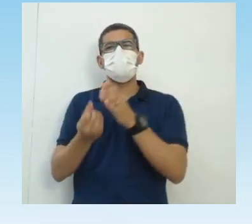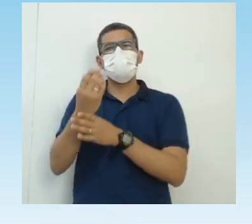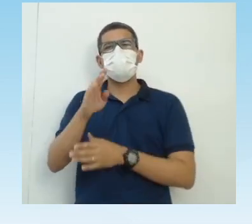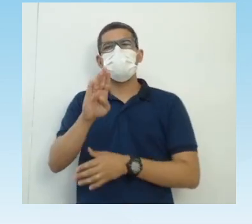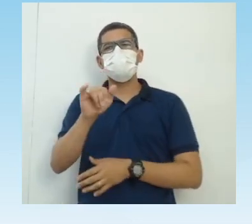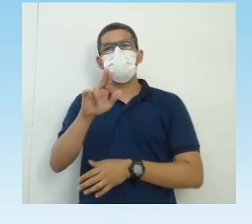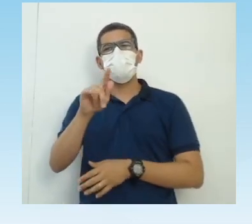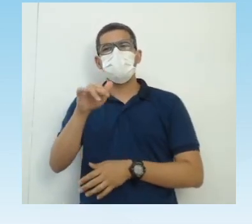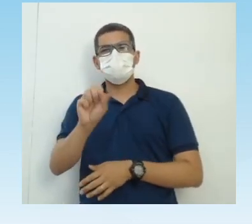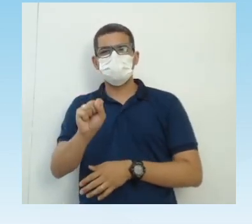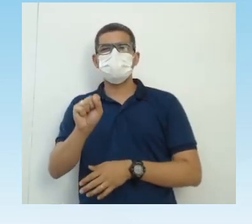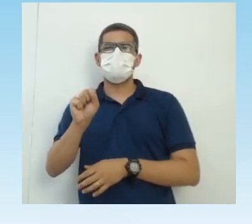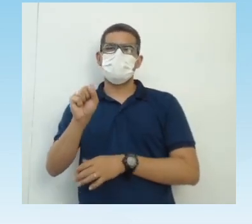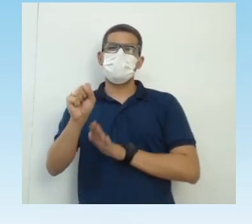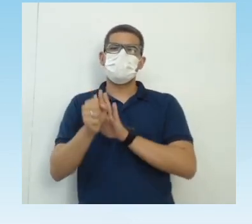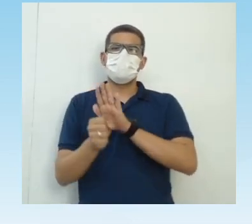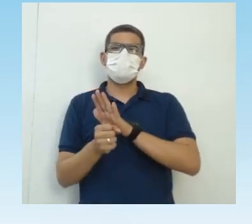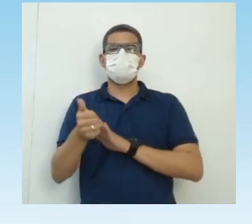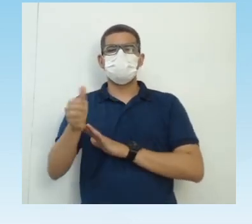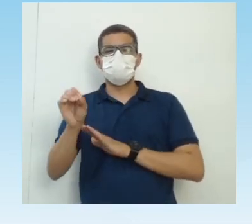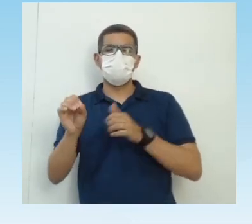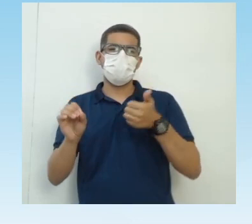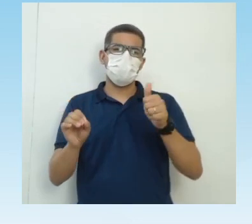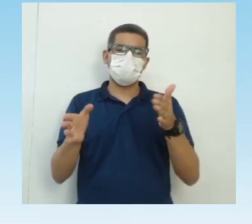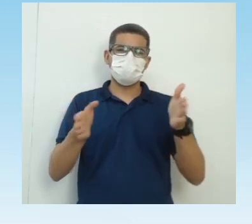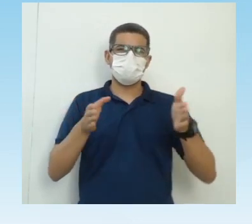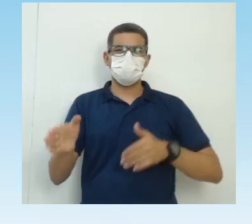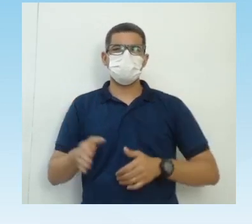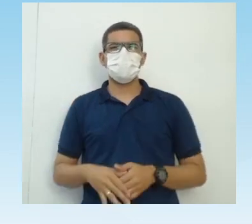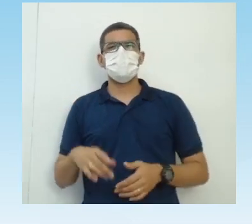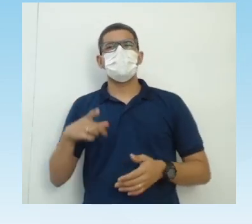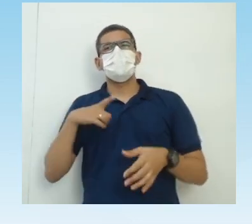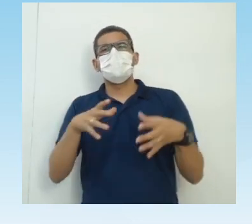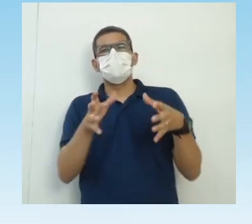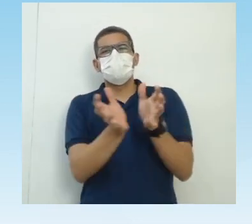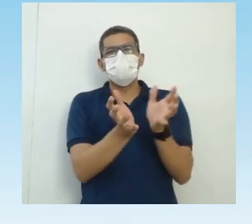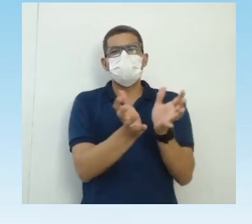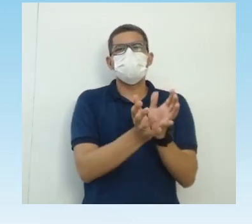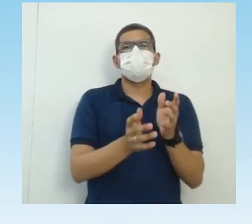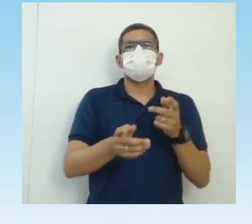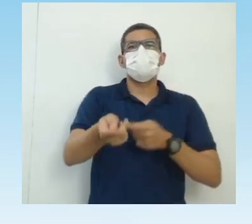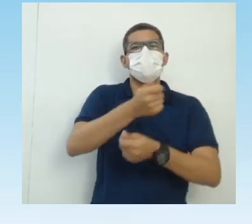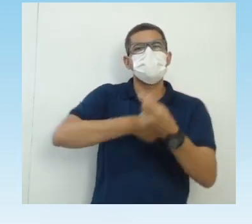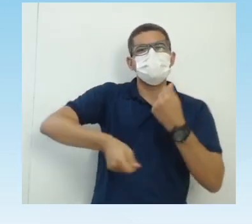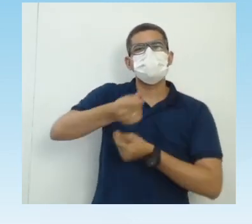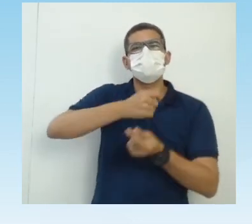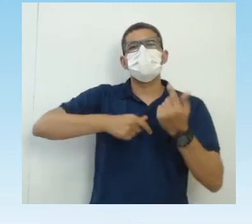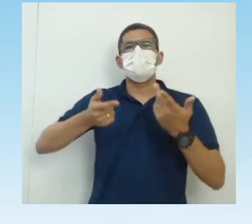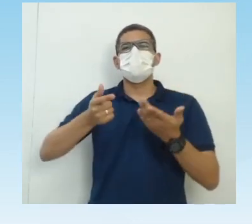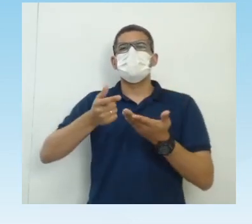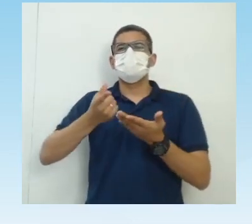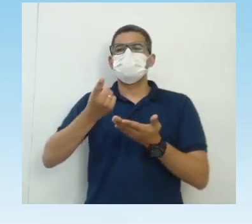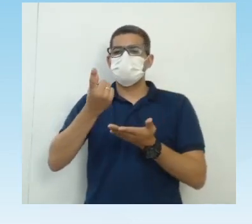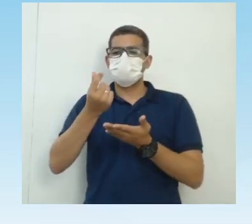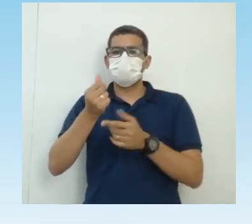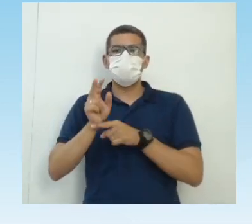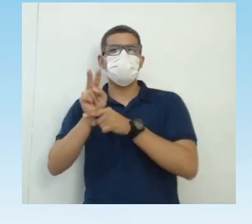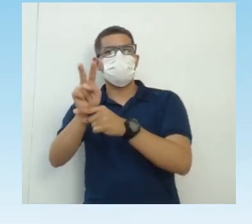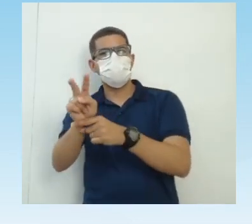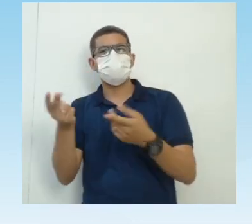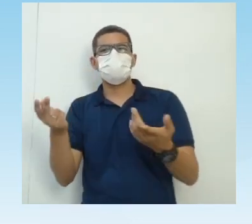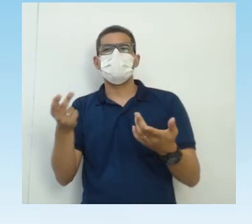mercantil, falamos sobre isso agora há pouco. Isto é, composta por comerciantes, cambistas e emprestadores de dinheiro,